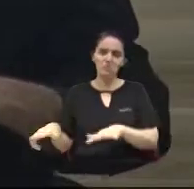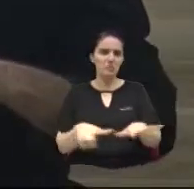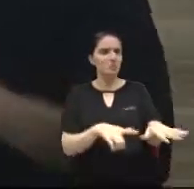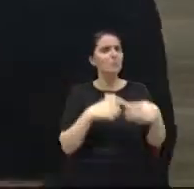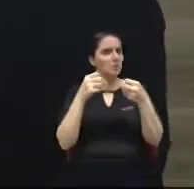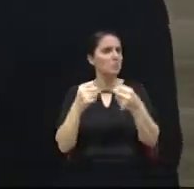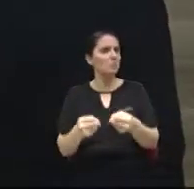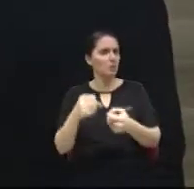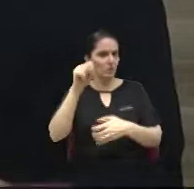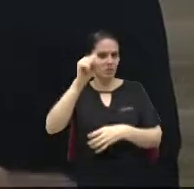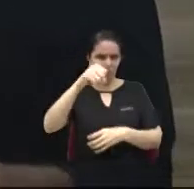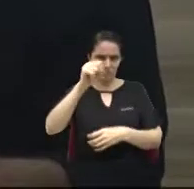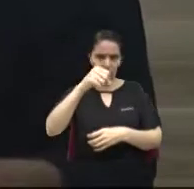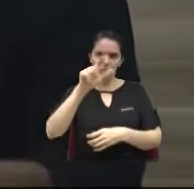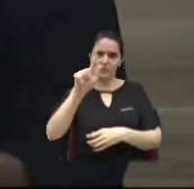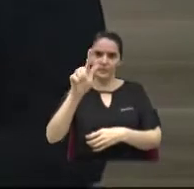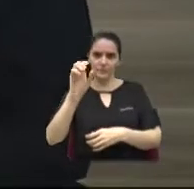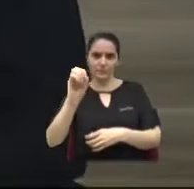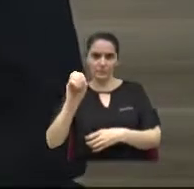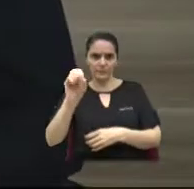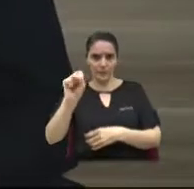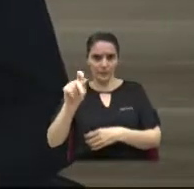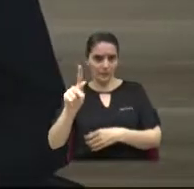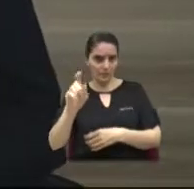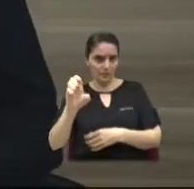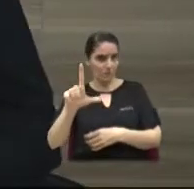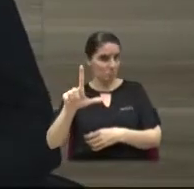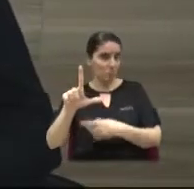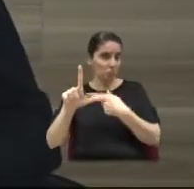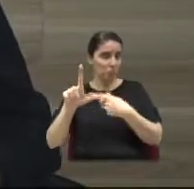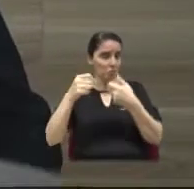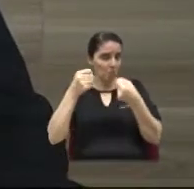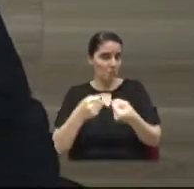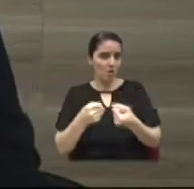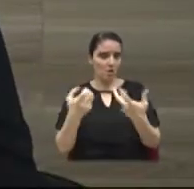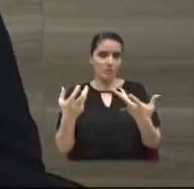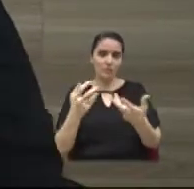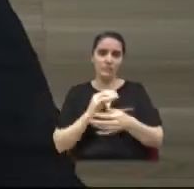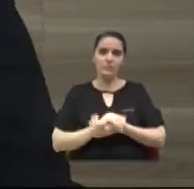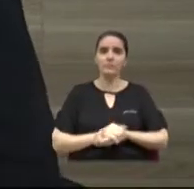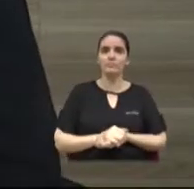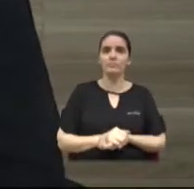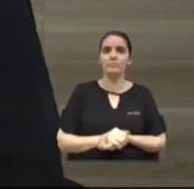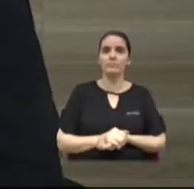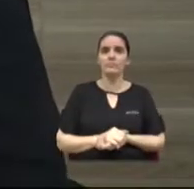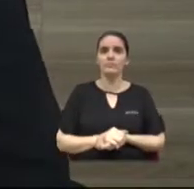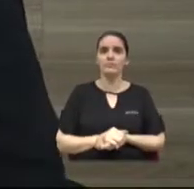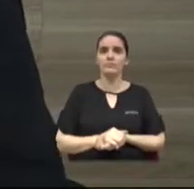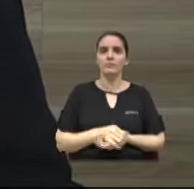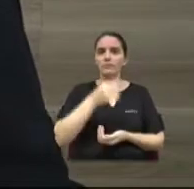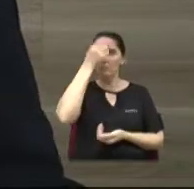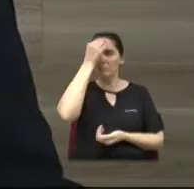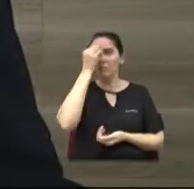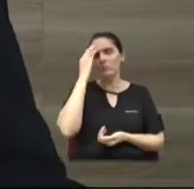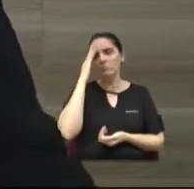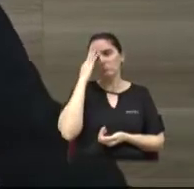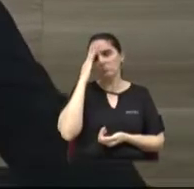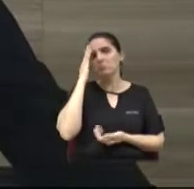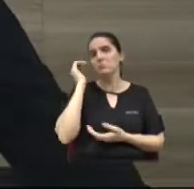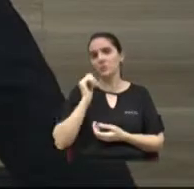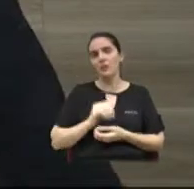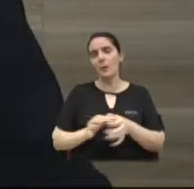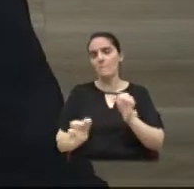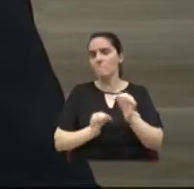sim adentrar o rock and roll, o rock gospel, né? Então, eu acho que eu entendi a dúvida.